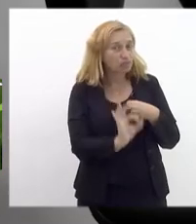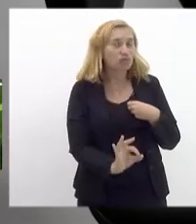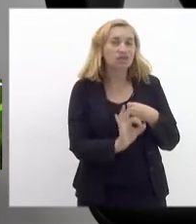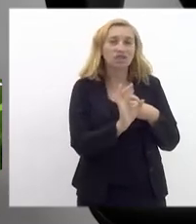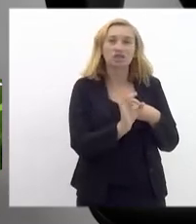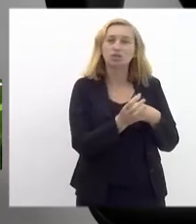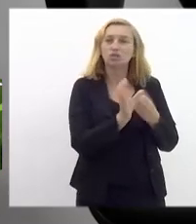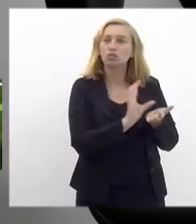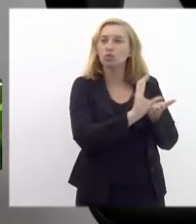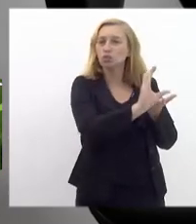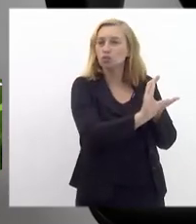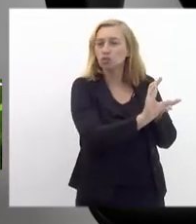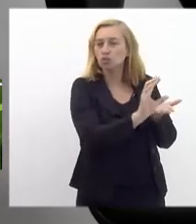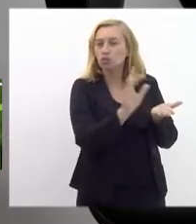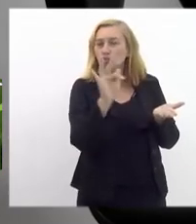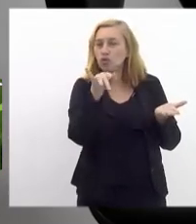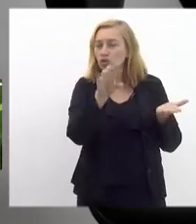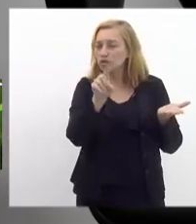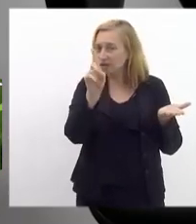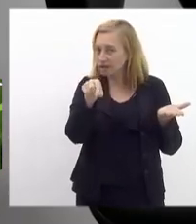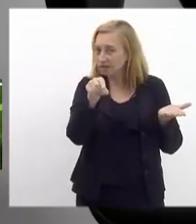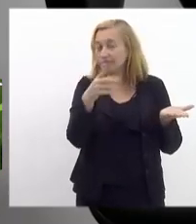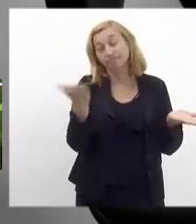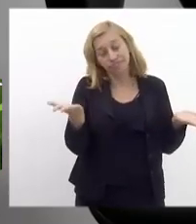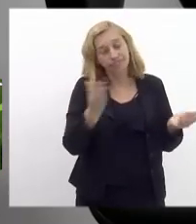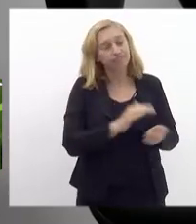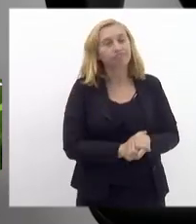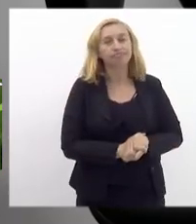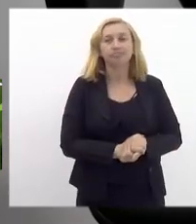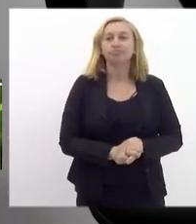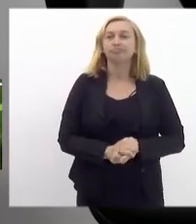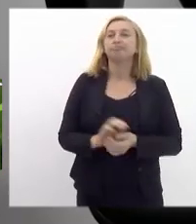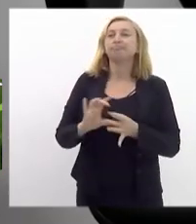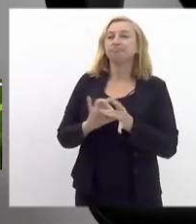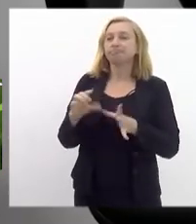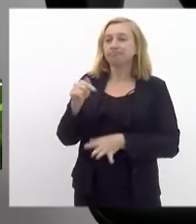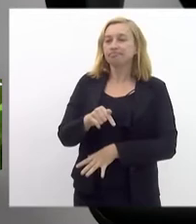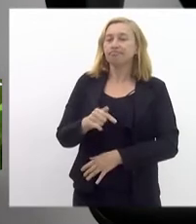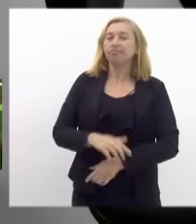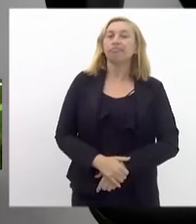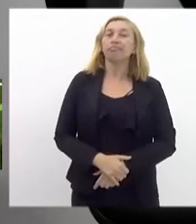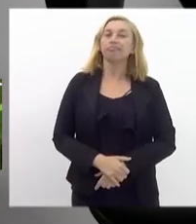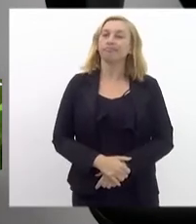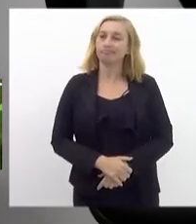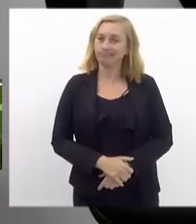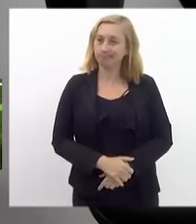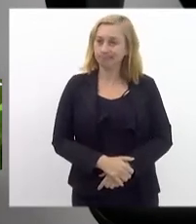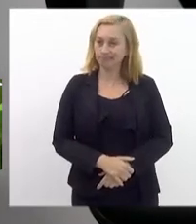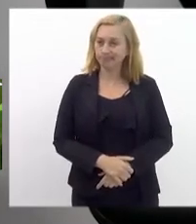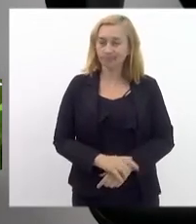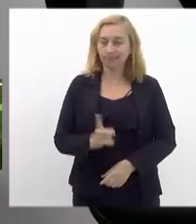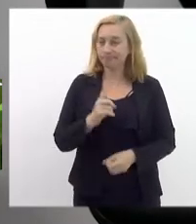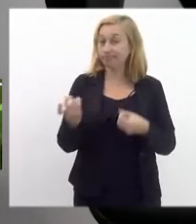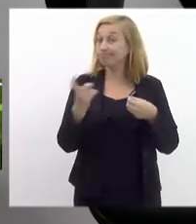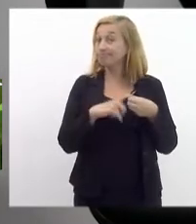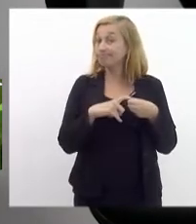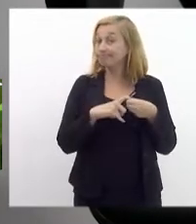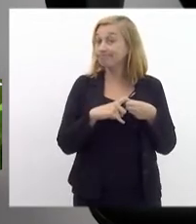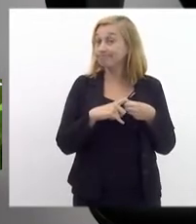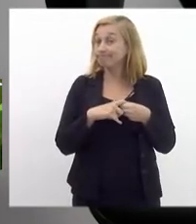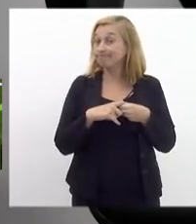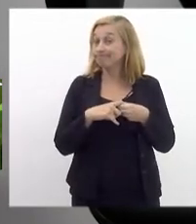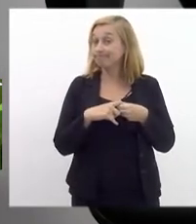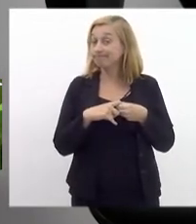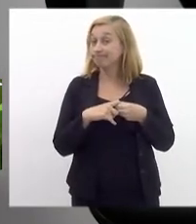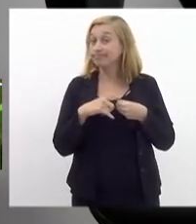FAPERJ para o fundo. Né? E aqui está autorizando isso. Agora, e se não voltar?